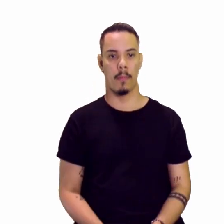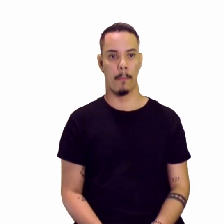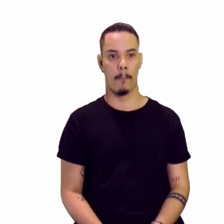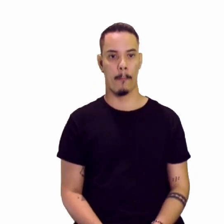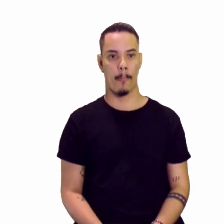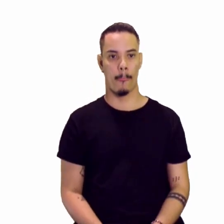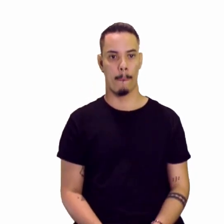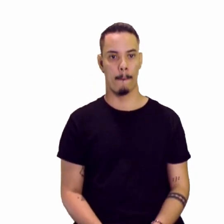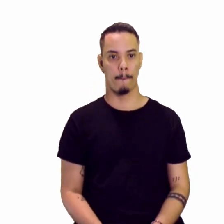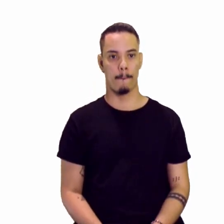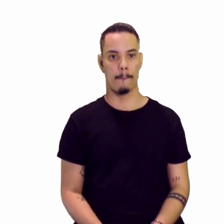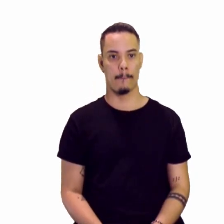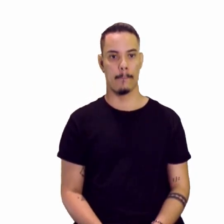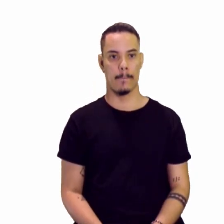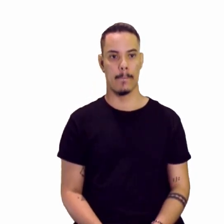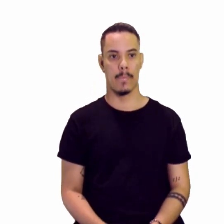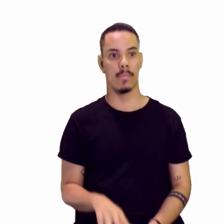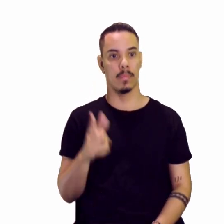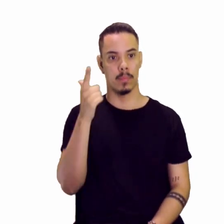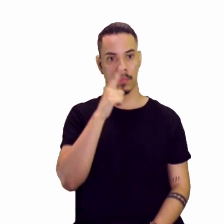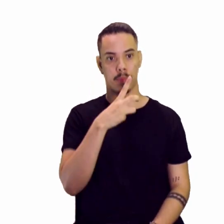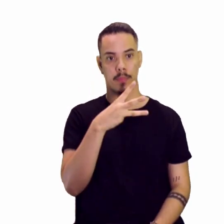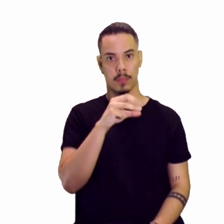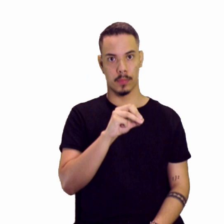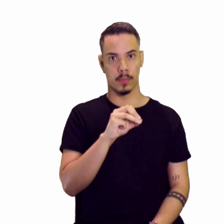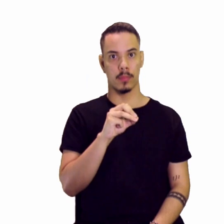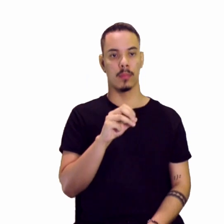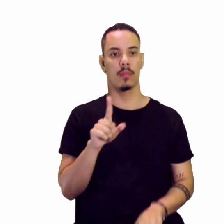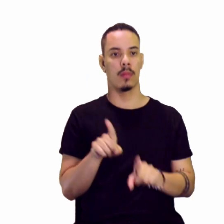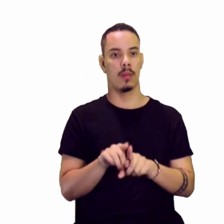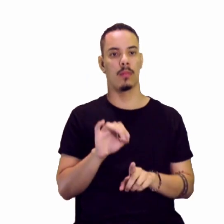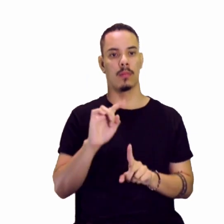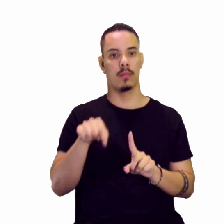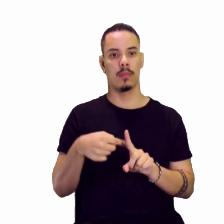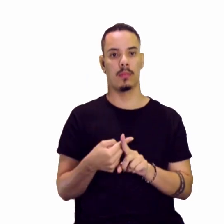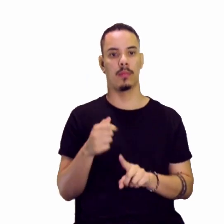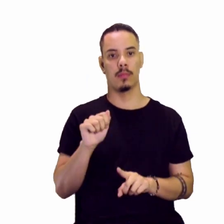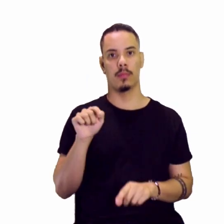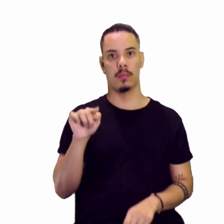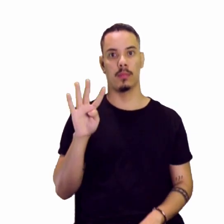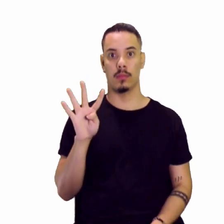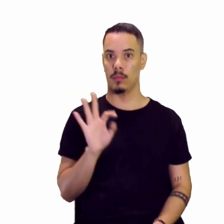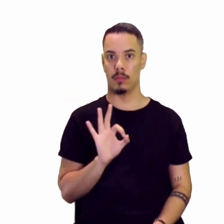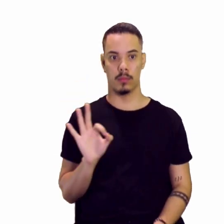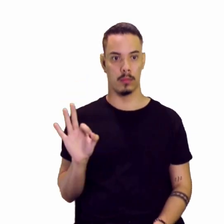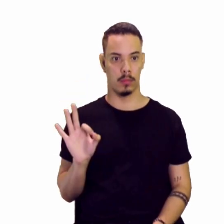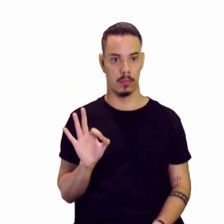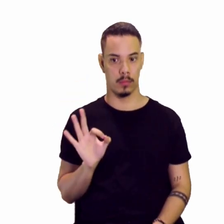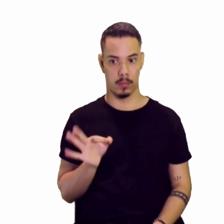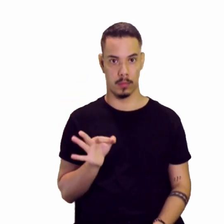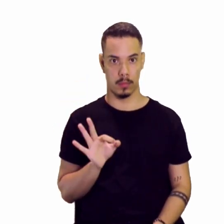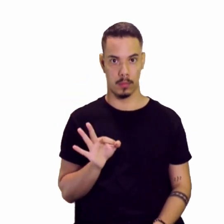arrancada, levou 4 segundos para atingir essa velocidade. Exatamente. Então ali, olha só.